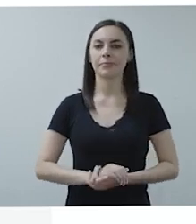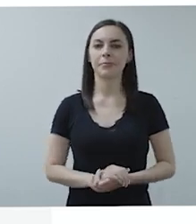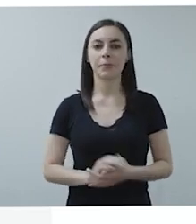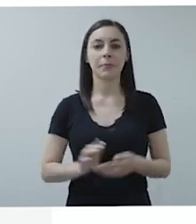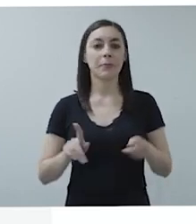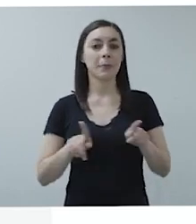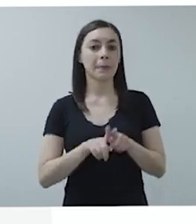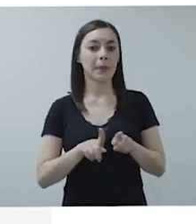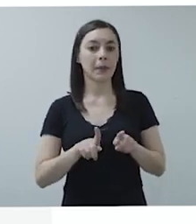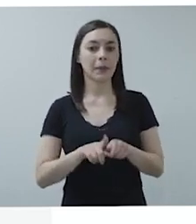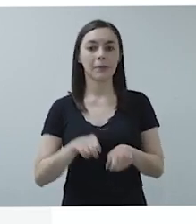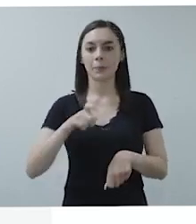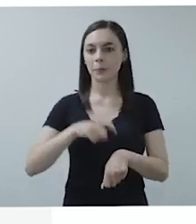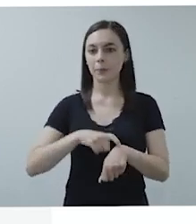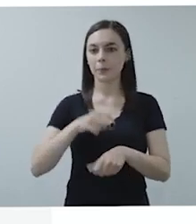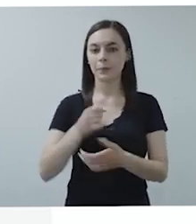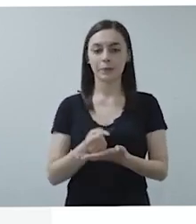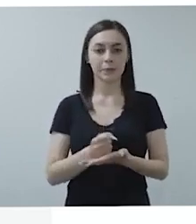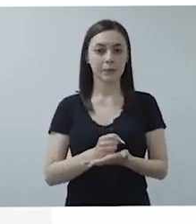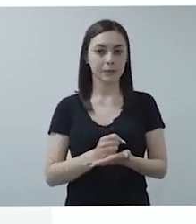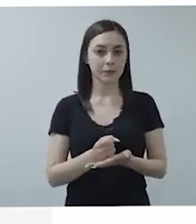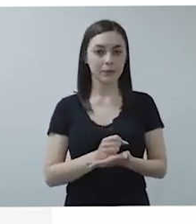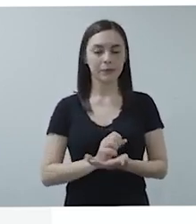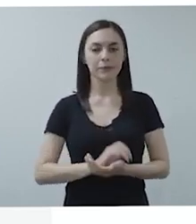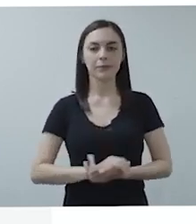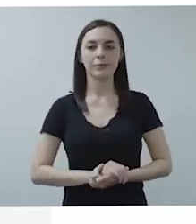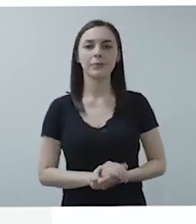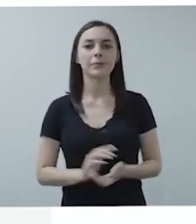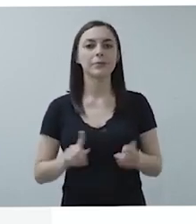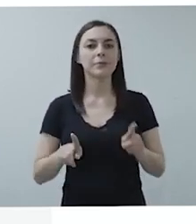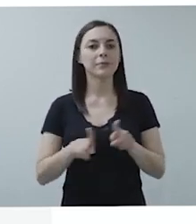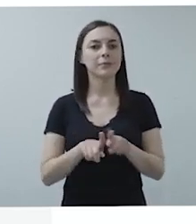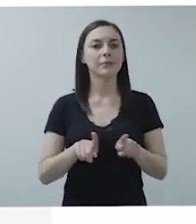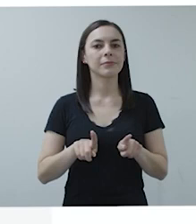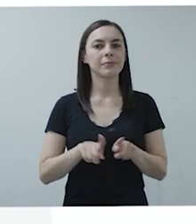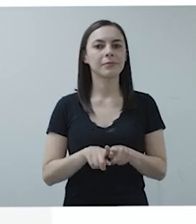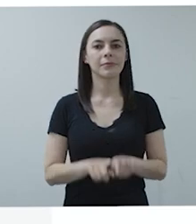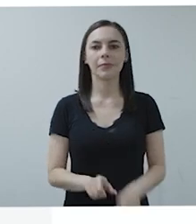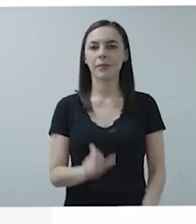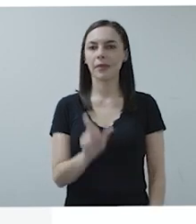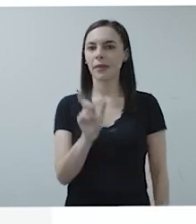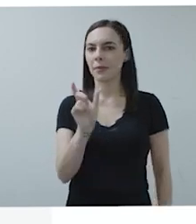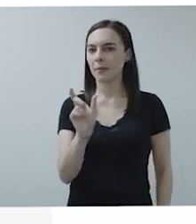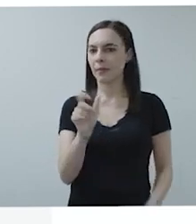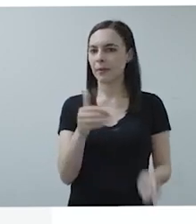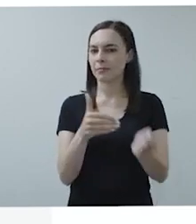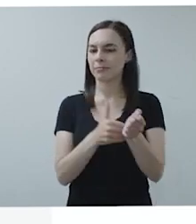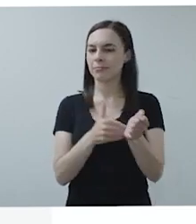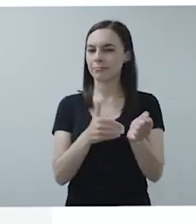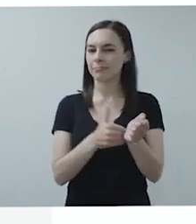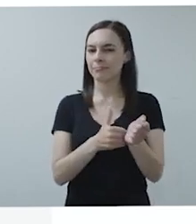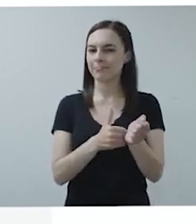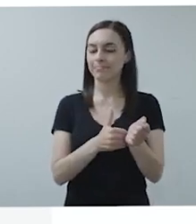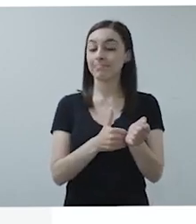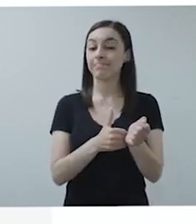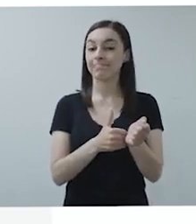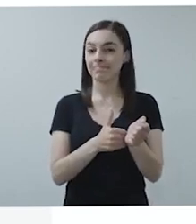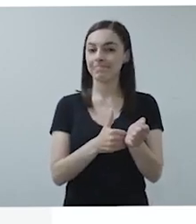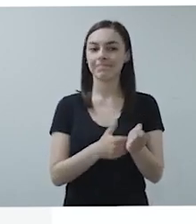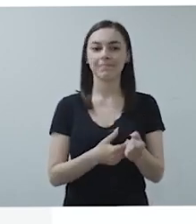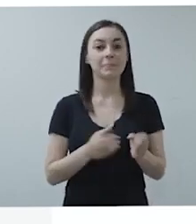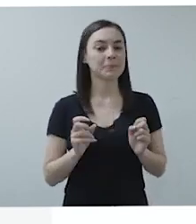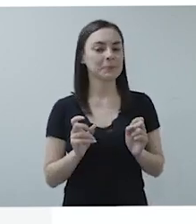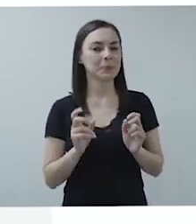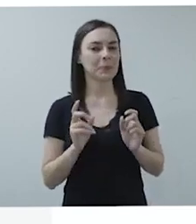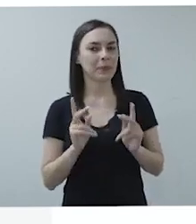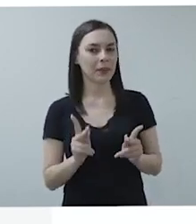Teremos também a hora do jogo. E a nossa palavra secreta. Muito bem.